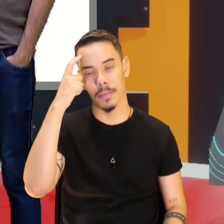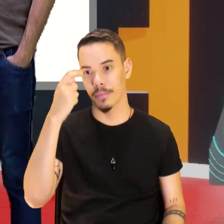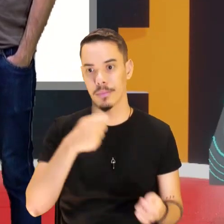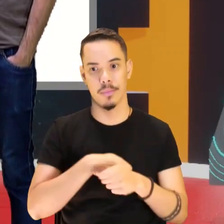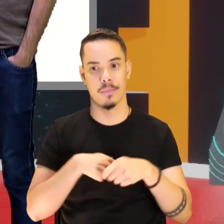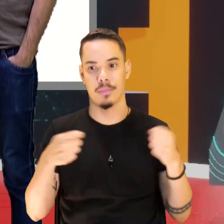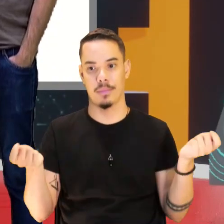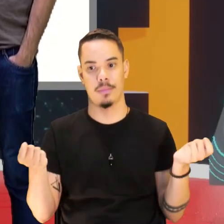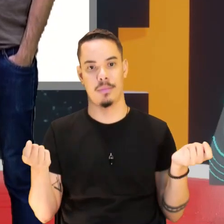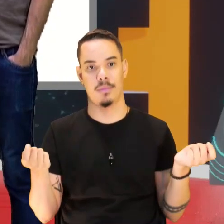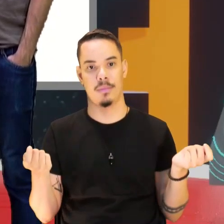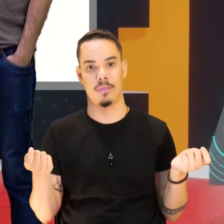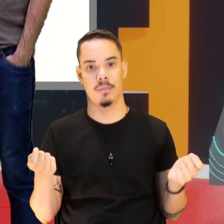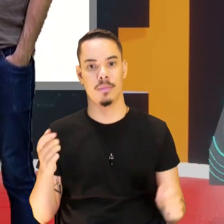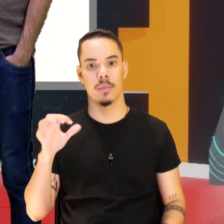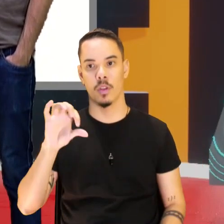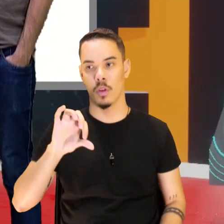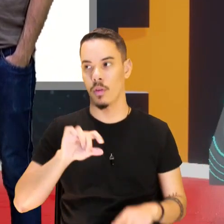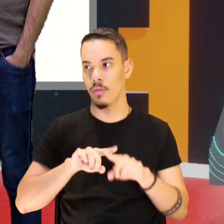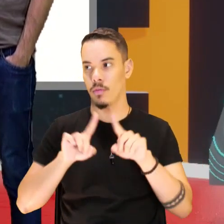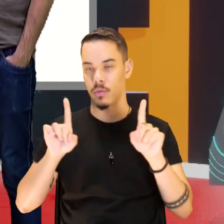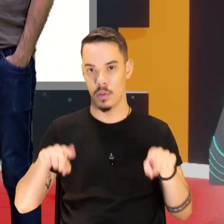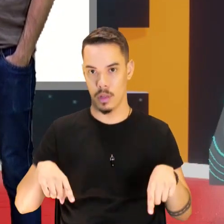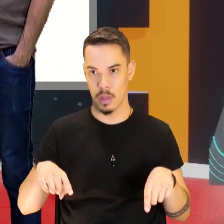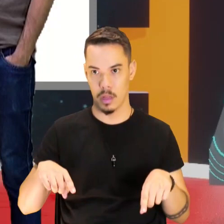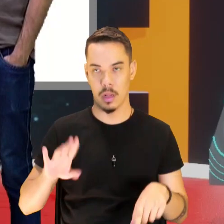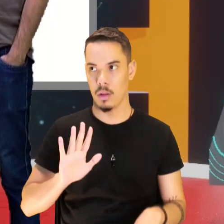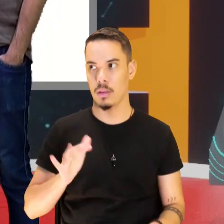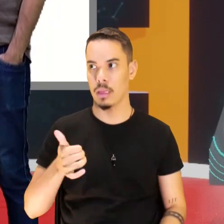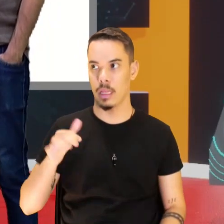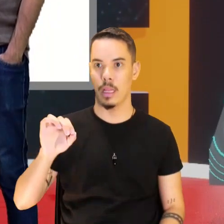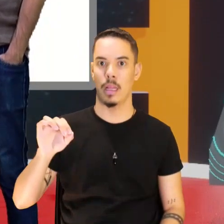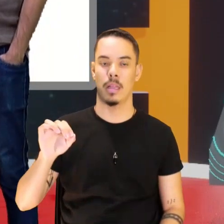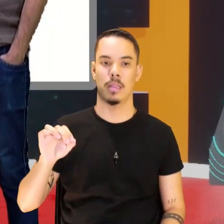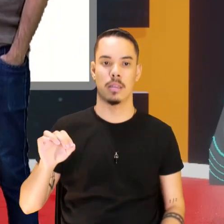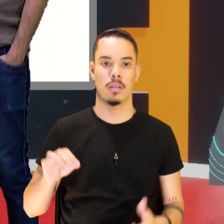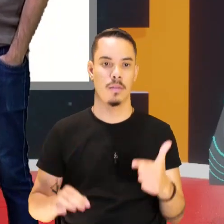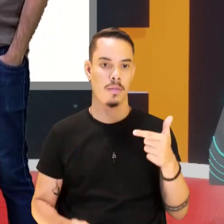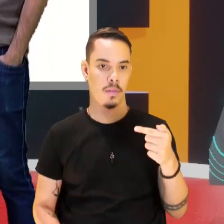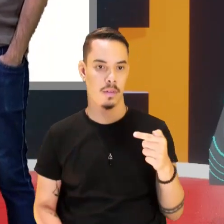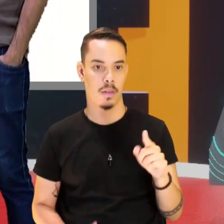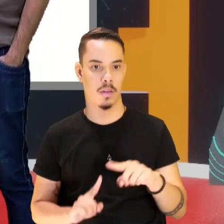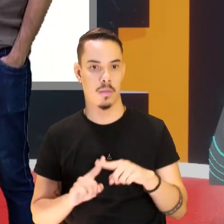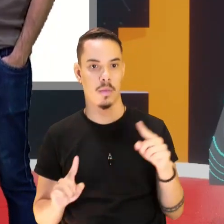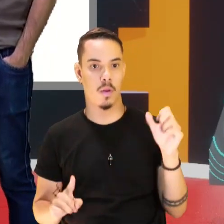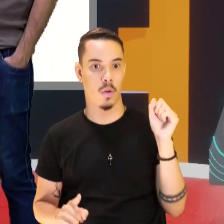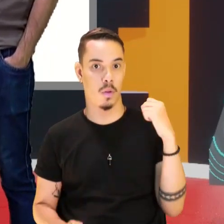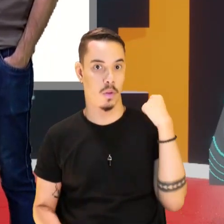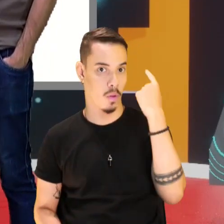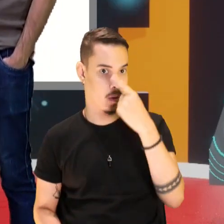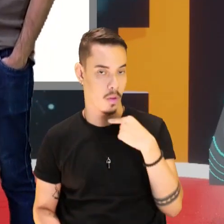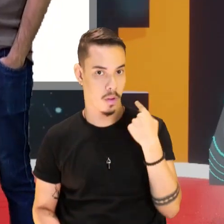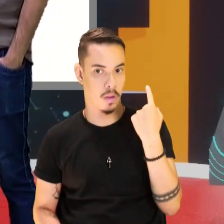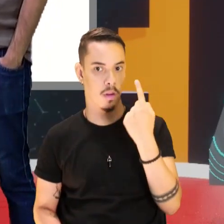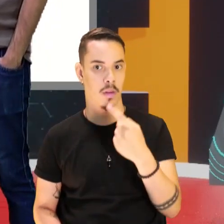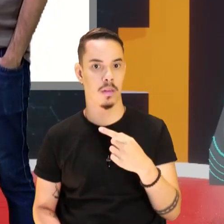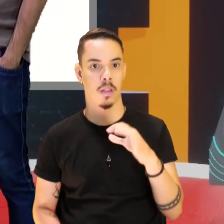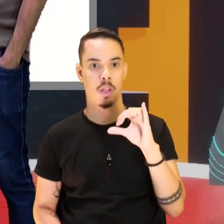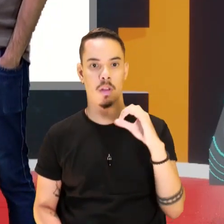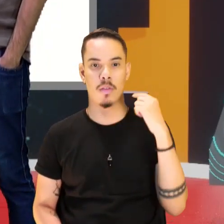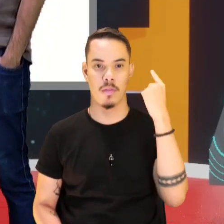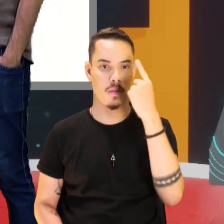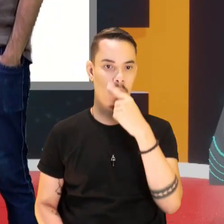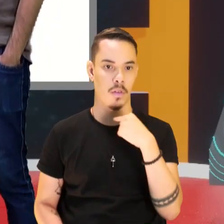assim ó 9 funcionários não é 10 funcionários 27 dias mas eram oito horas agora são outros mas são 9 horas